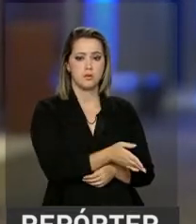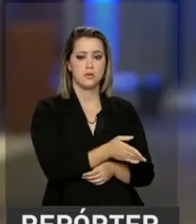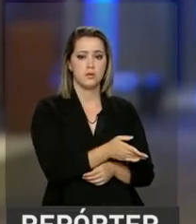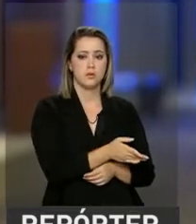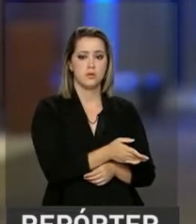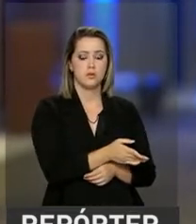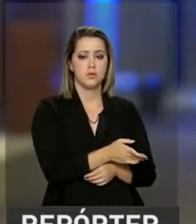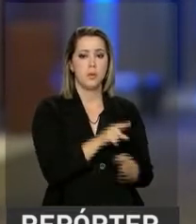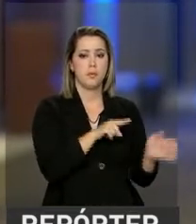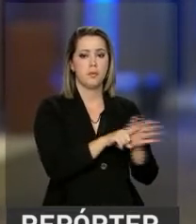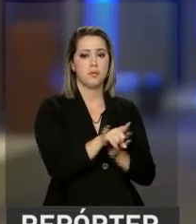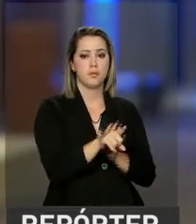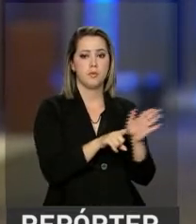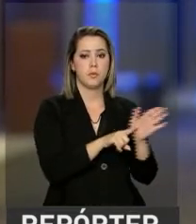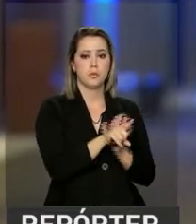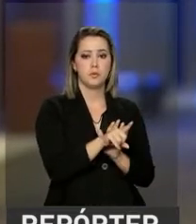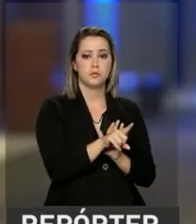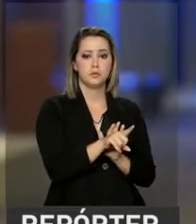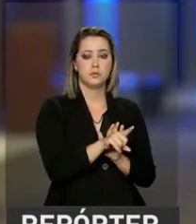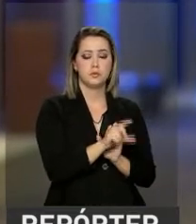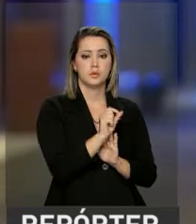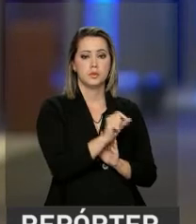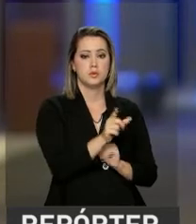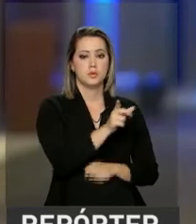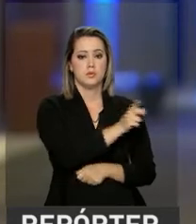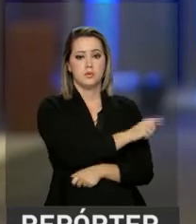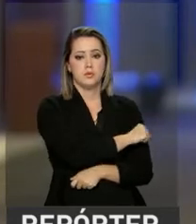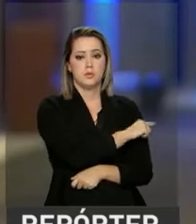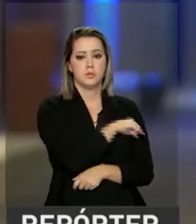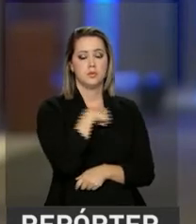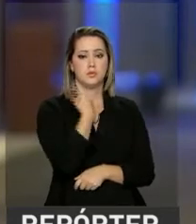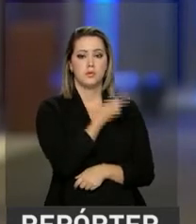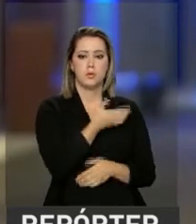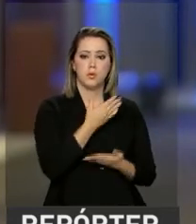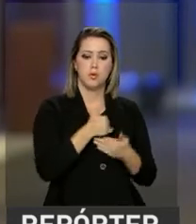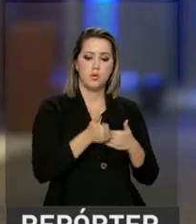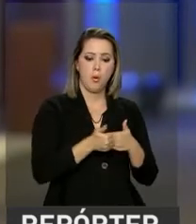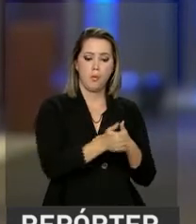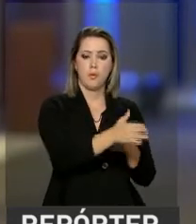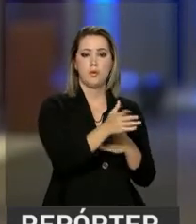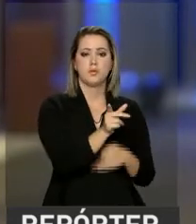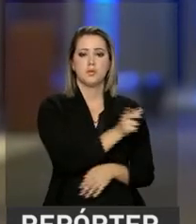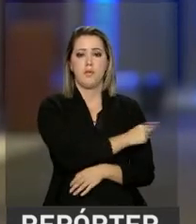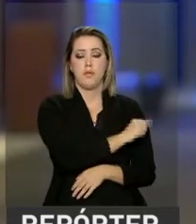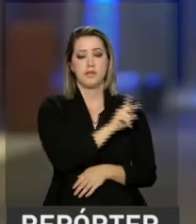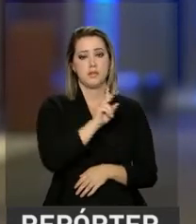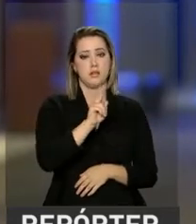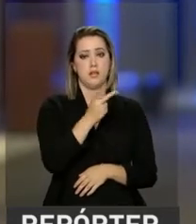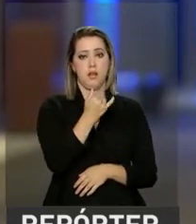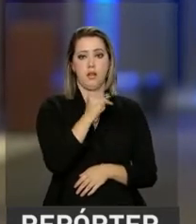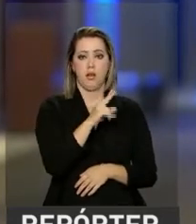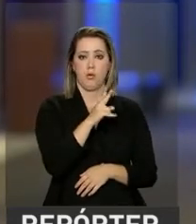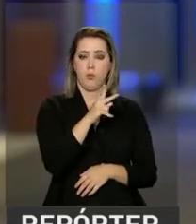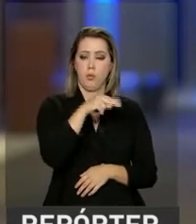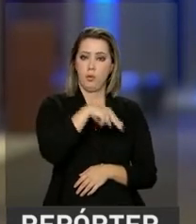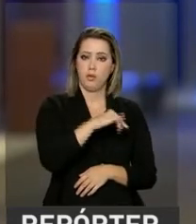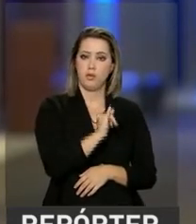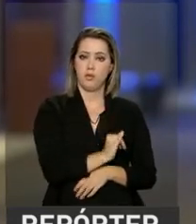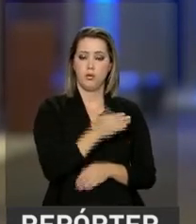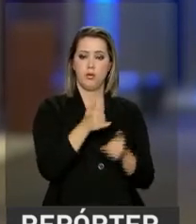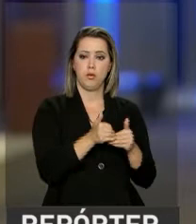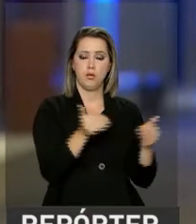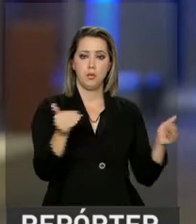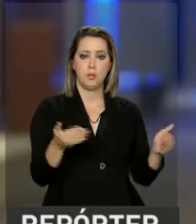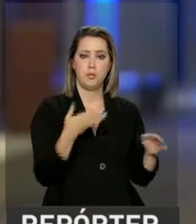exemplares pesquisadores de vacinas. Nós prorrogamos a vacina da gripe H1N1, buscando ampliar